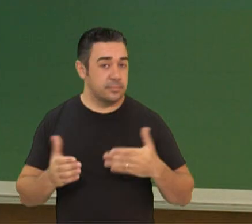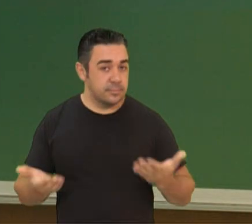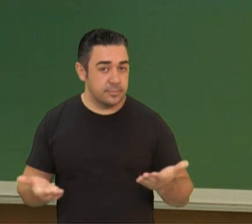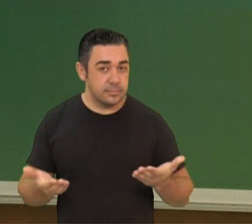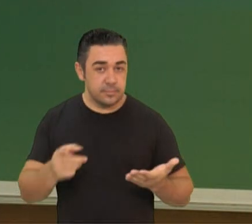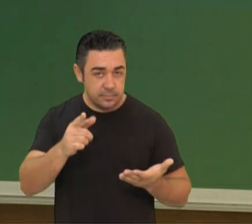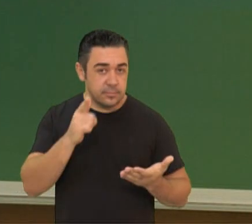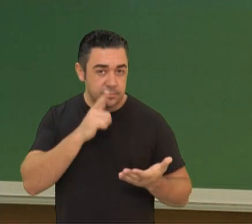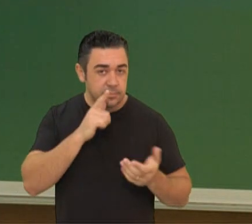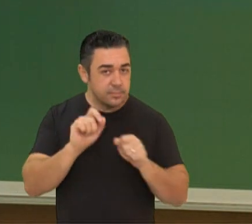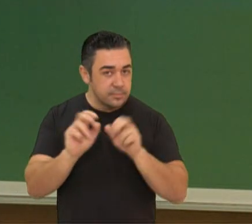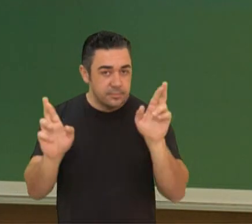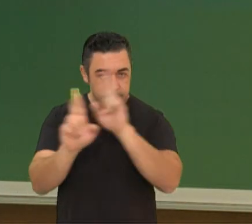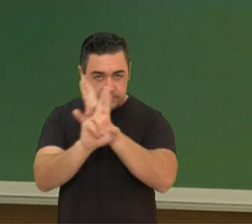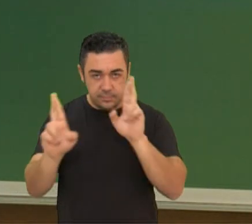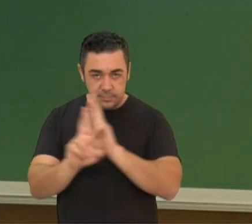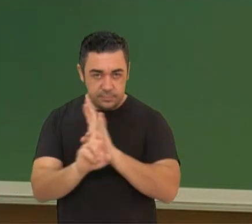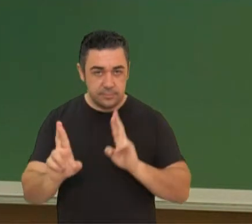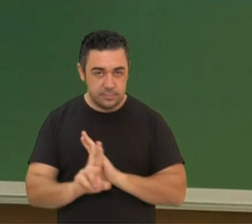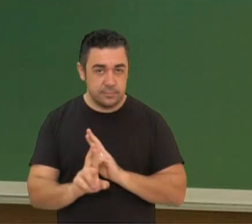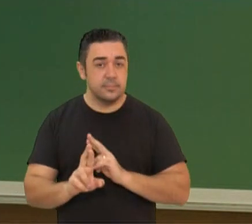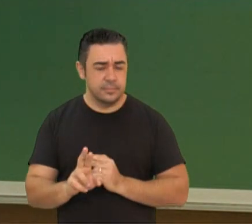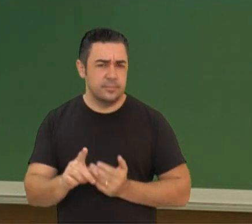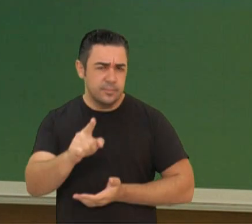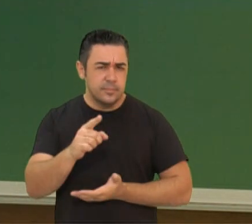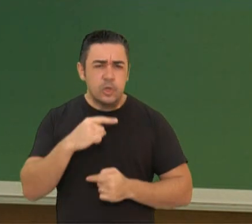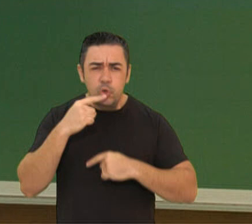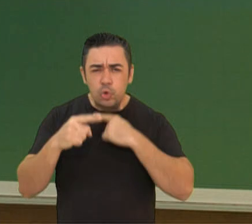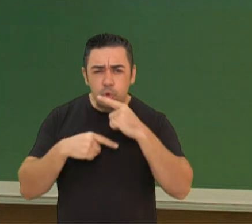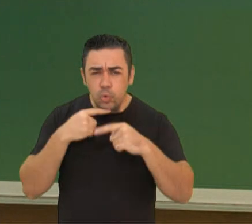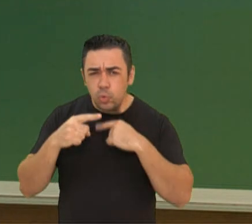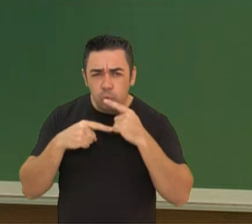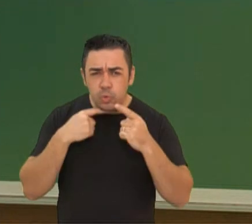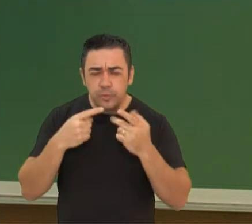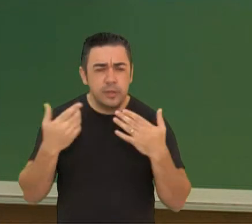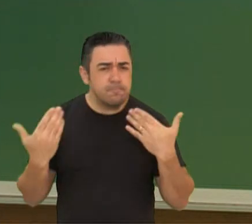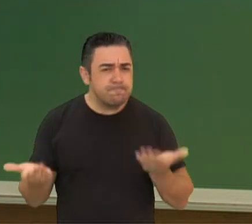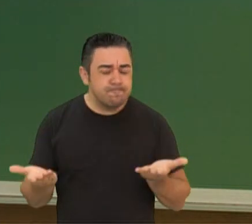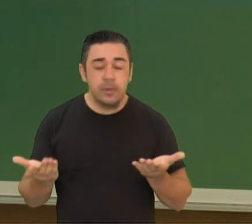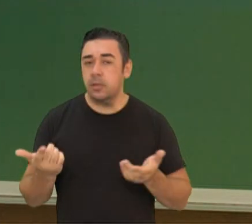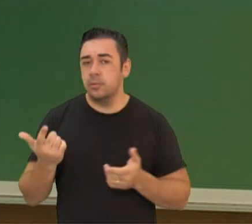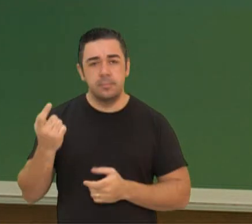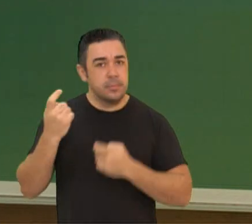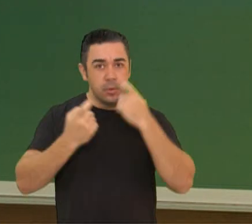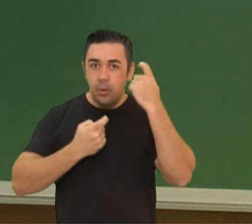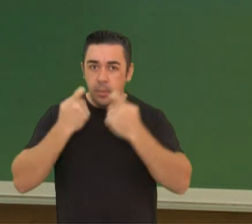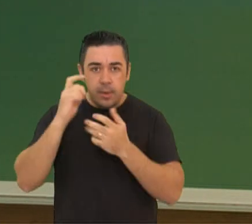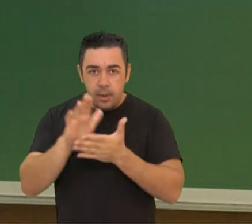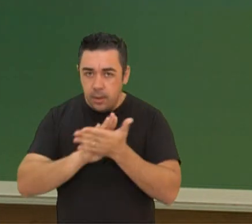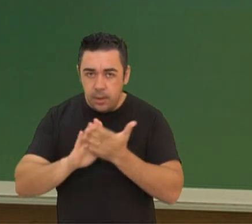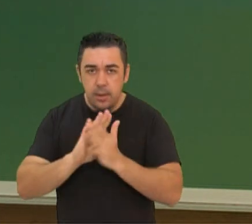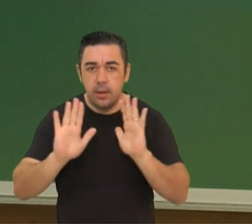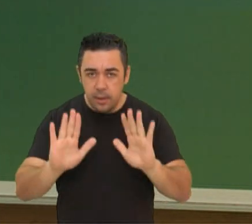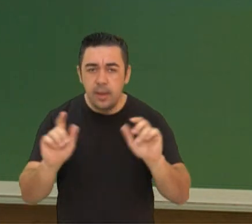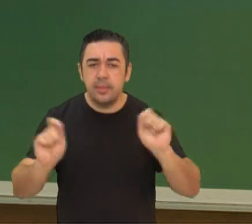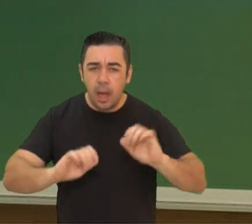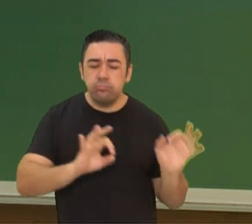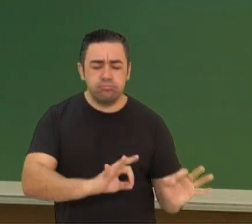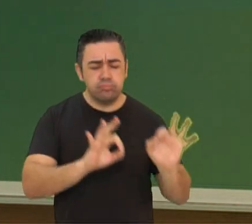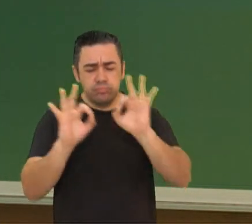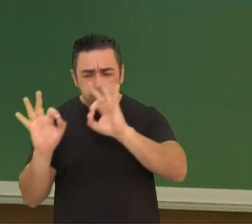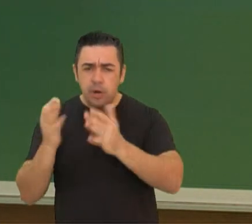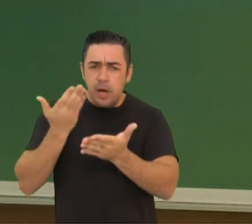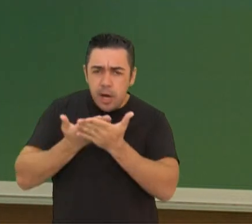Então, conseguiu relacionar aí? Se você ficou na dúvida entre algum deles, não se preocupa, lembrando que você pode assistir novamente